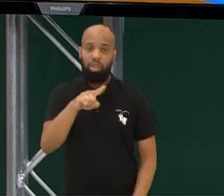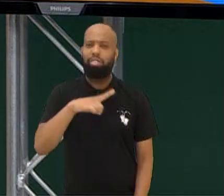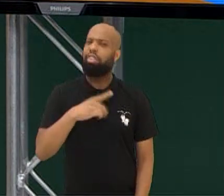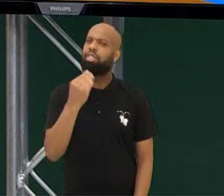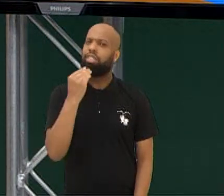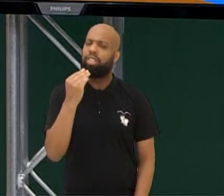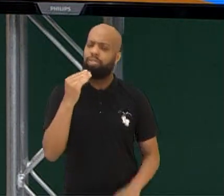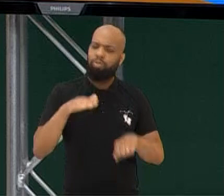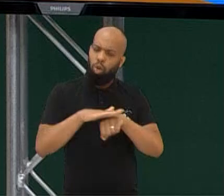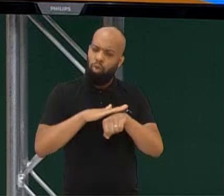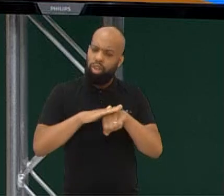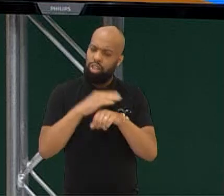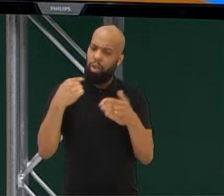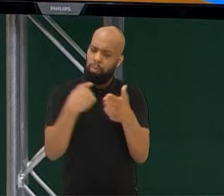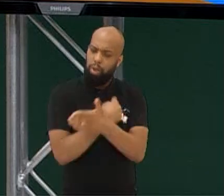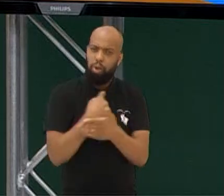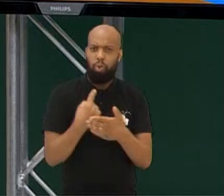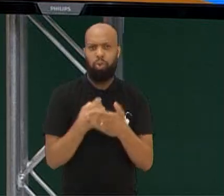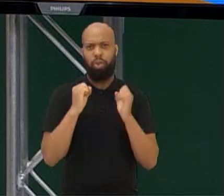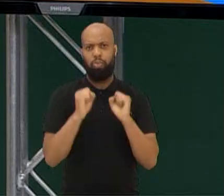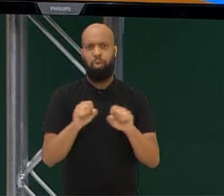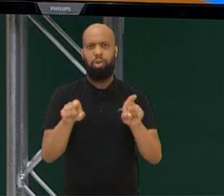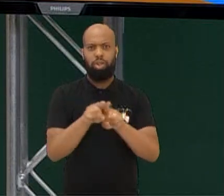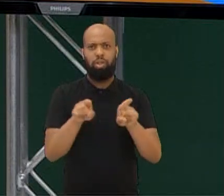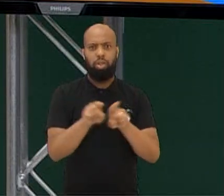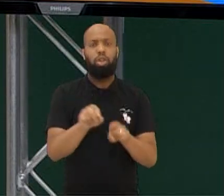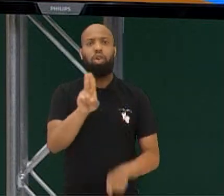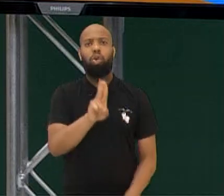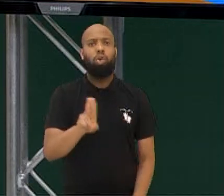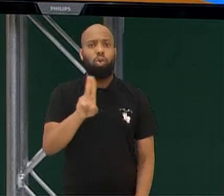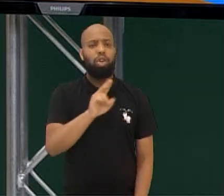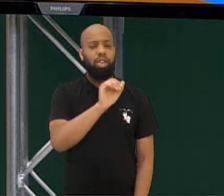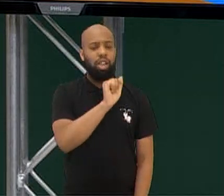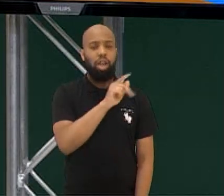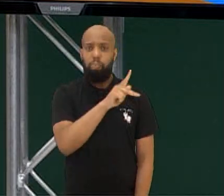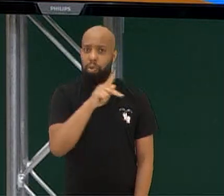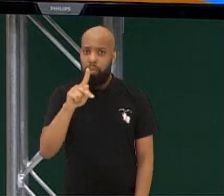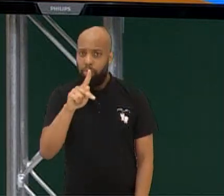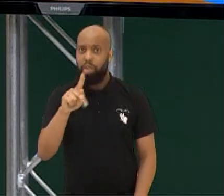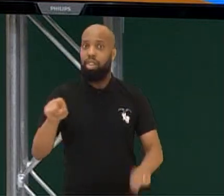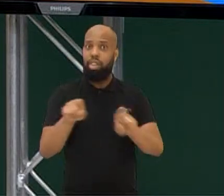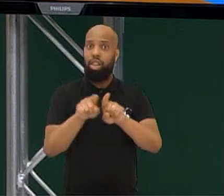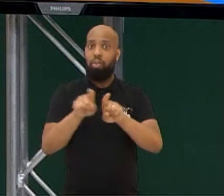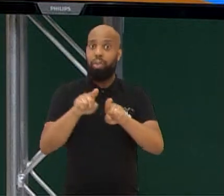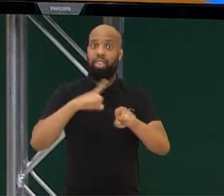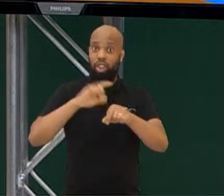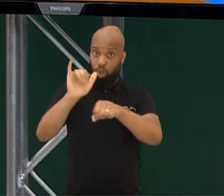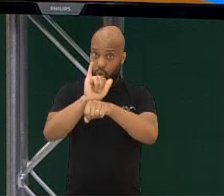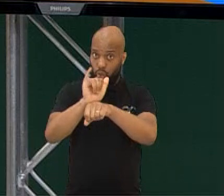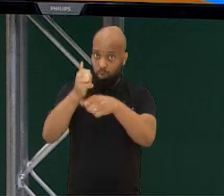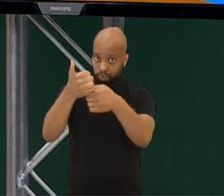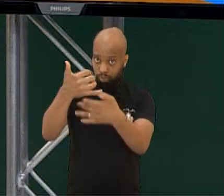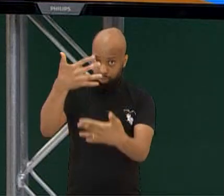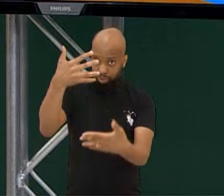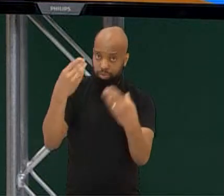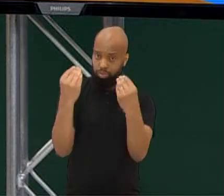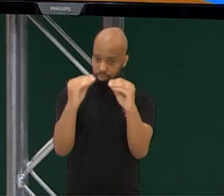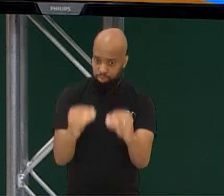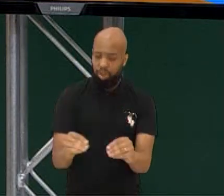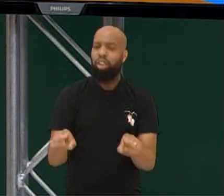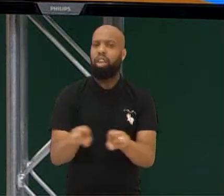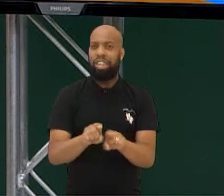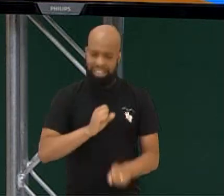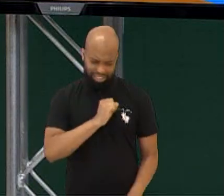conversar conosco, tirar as suas dúvidas através do aplicativo, através do YouTube. Converse conosco, mate a saudade de falar com o